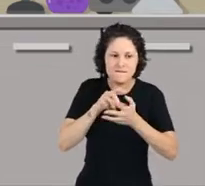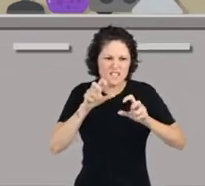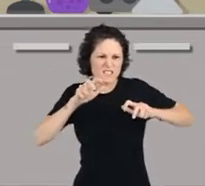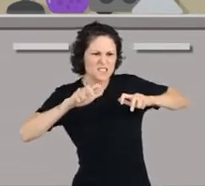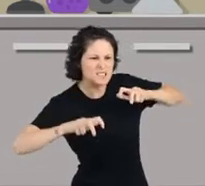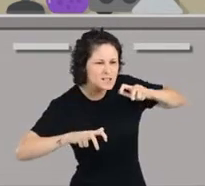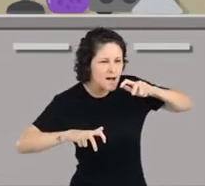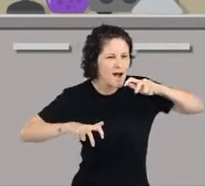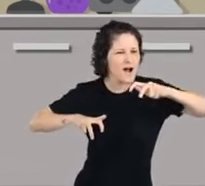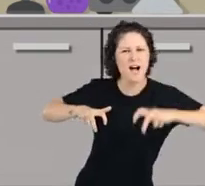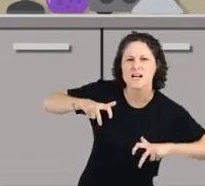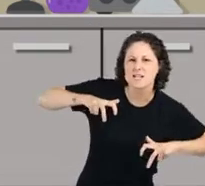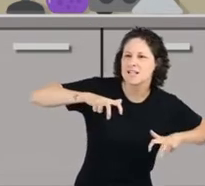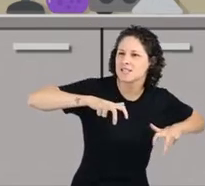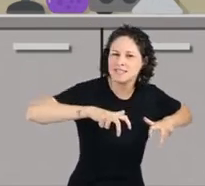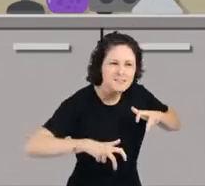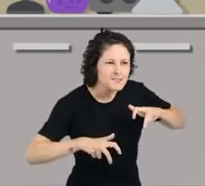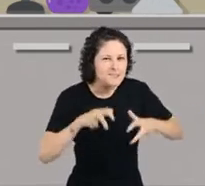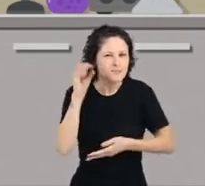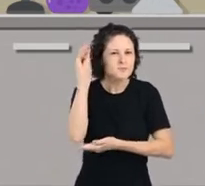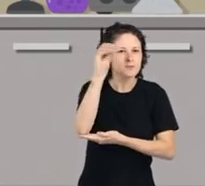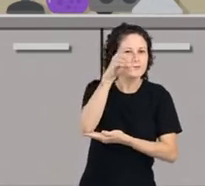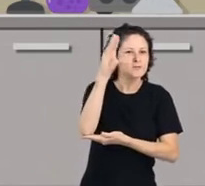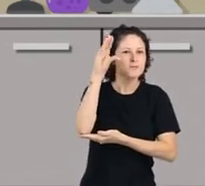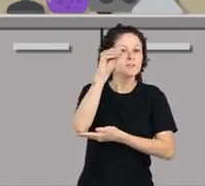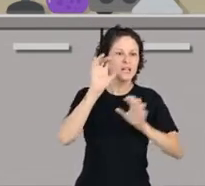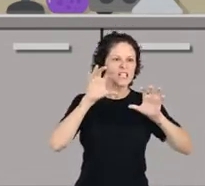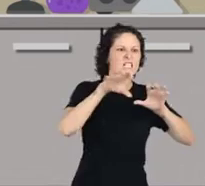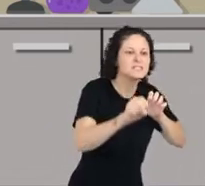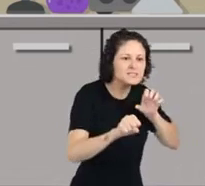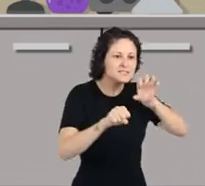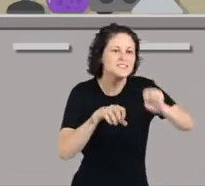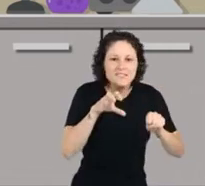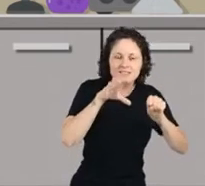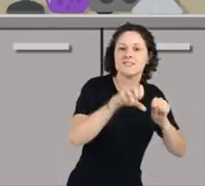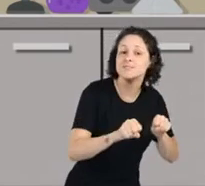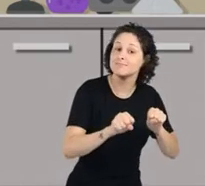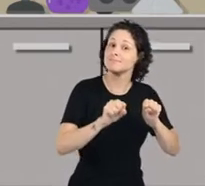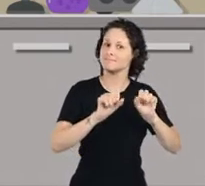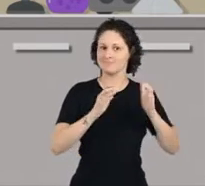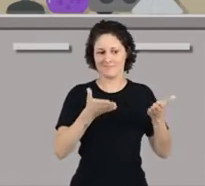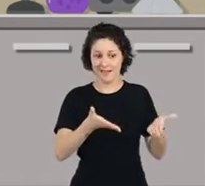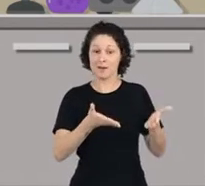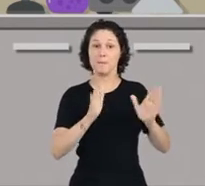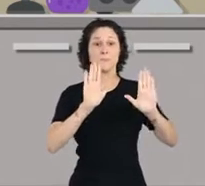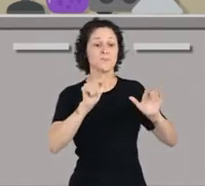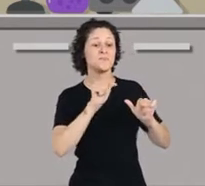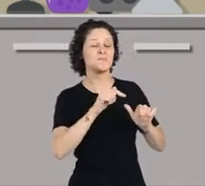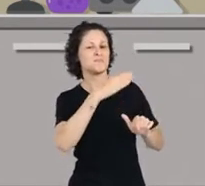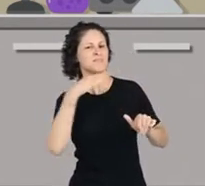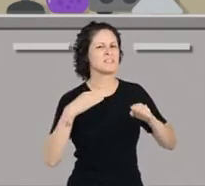anos. Naquela época, os dinossauros eram os reis do pedaço, mas como todo ser vivo, eles também